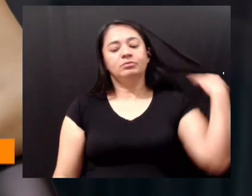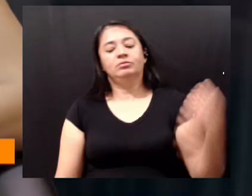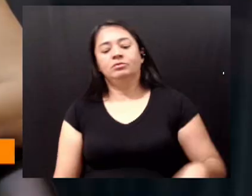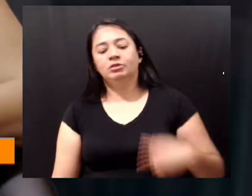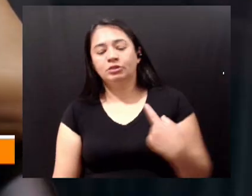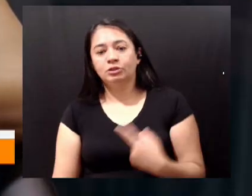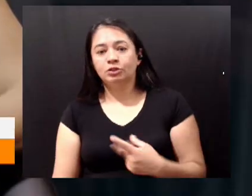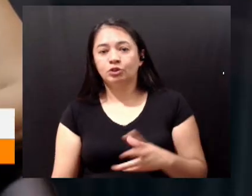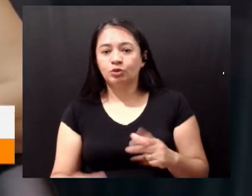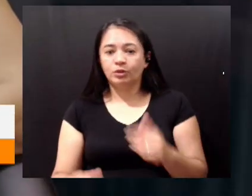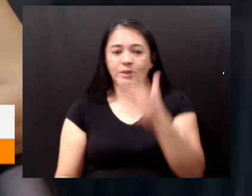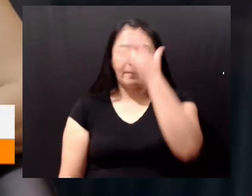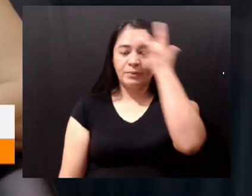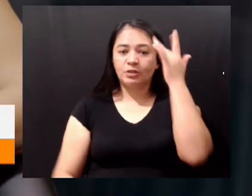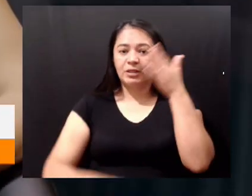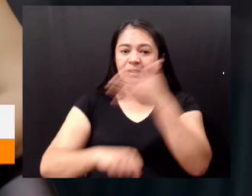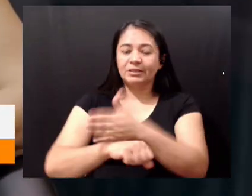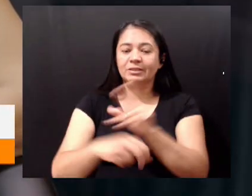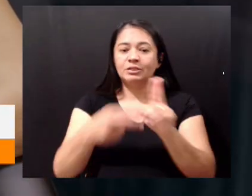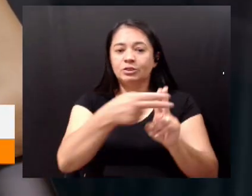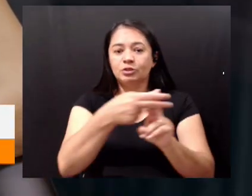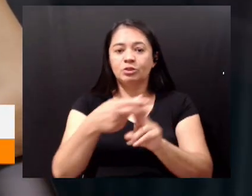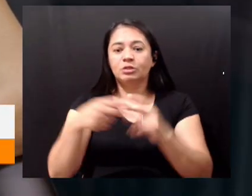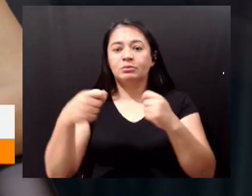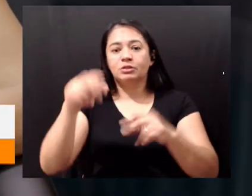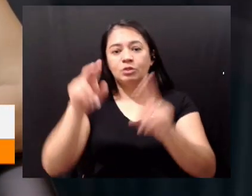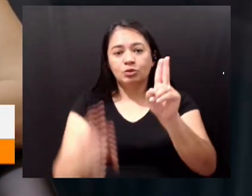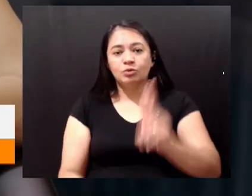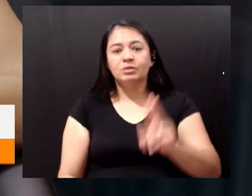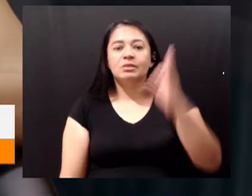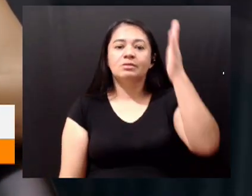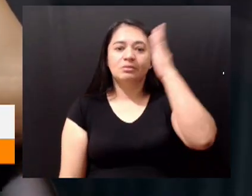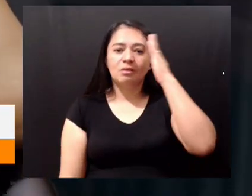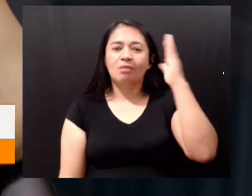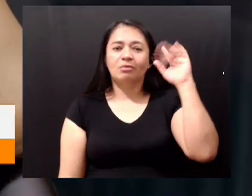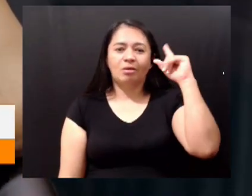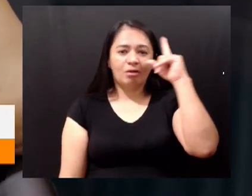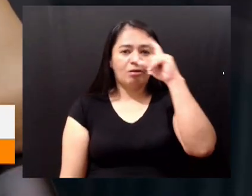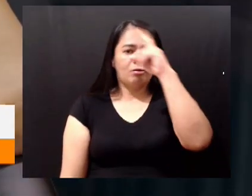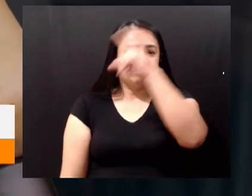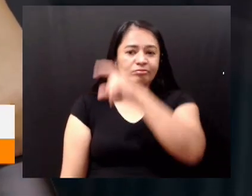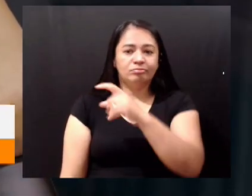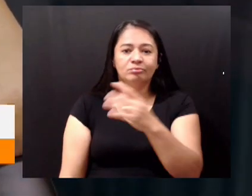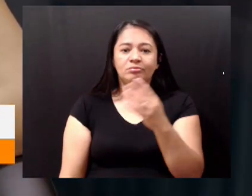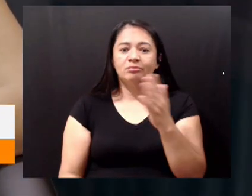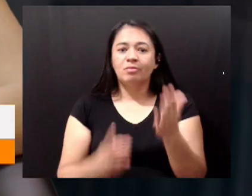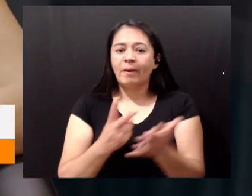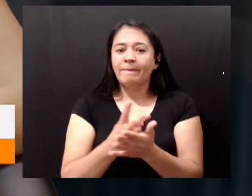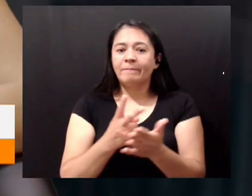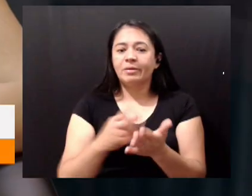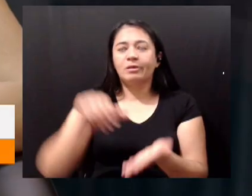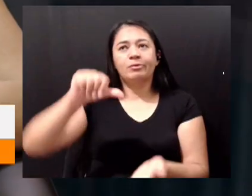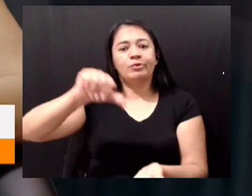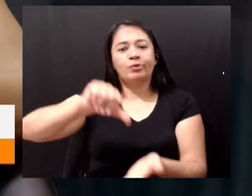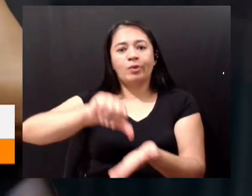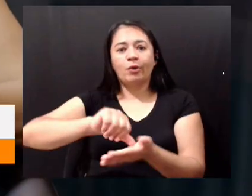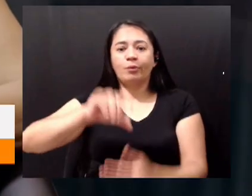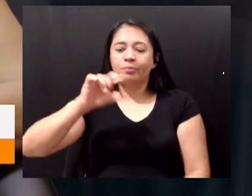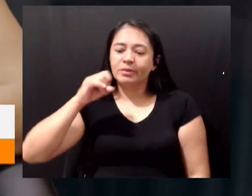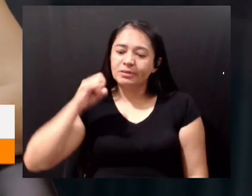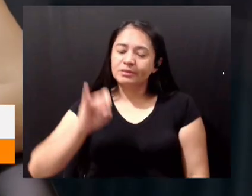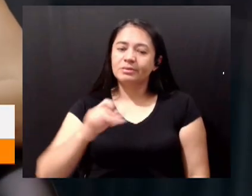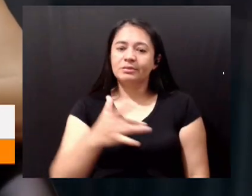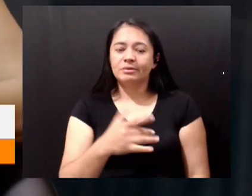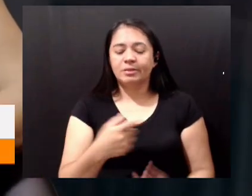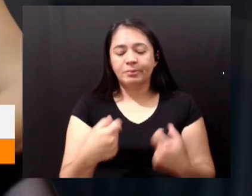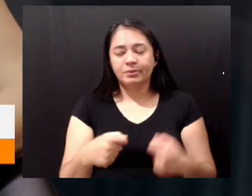acesso ao SUS, quem precisa utilizar o SUS sabe como é difícil, né, mesmo ir a uma UPA se precisar, né, como o Rogério já falou,